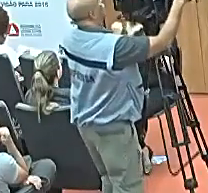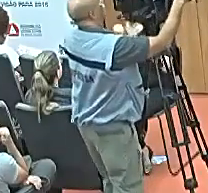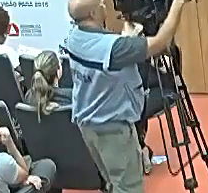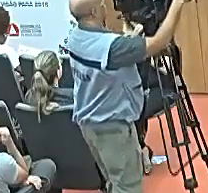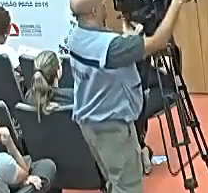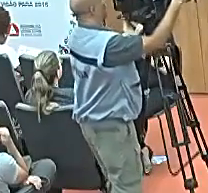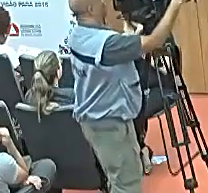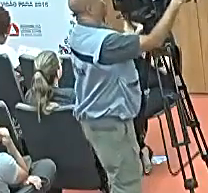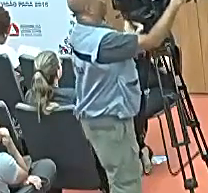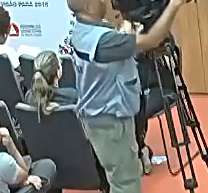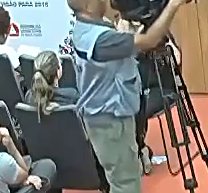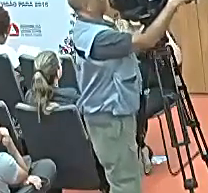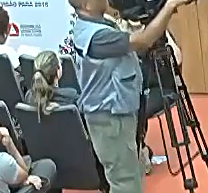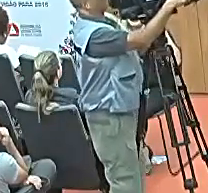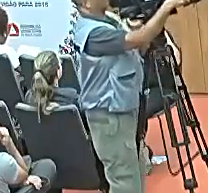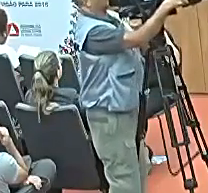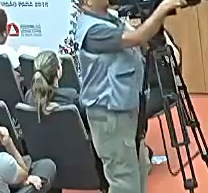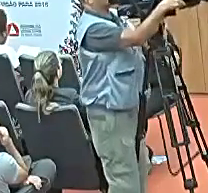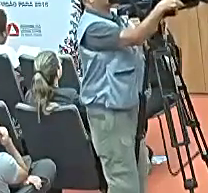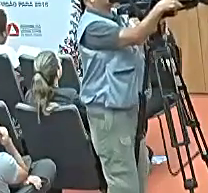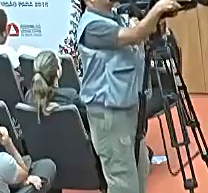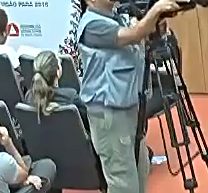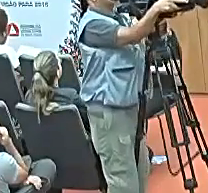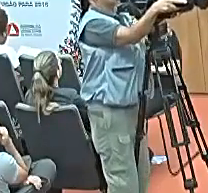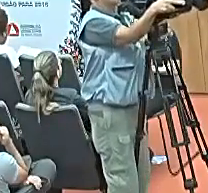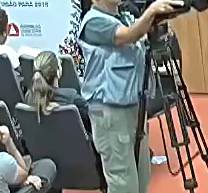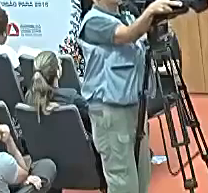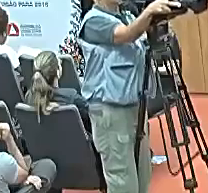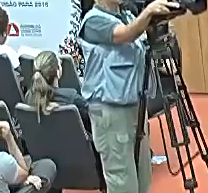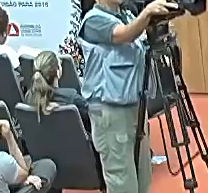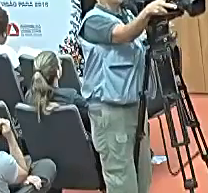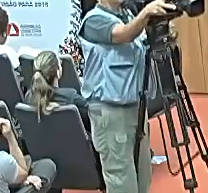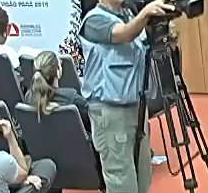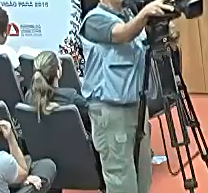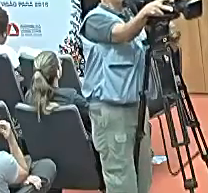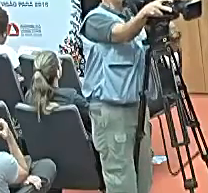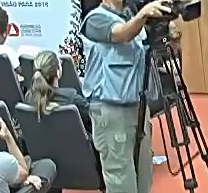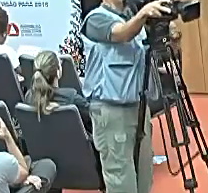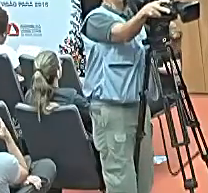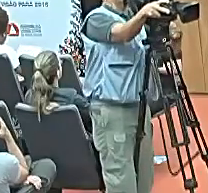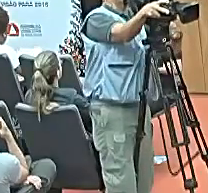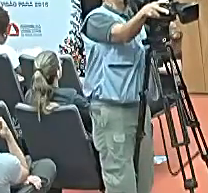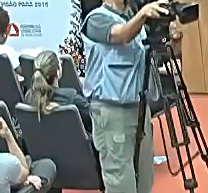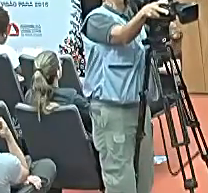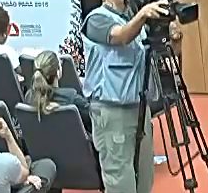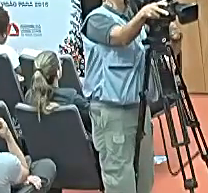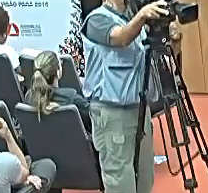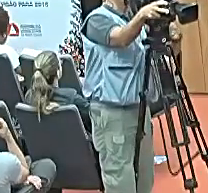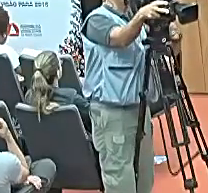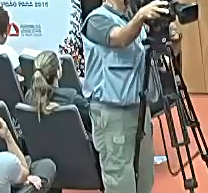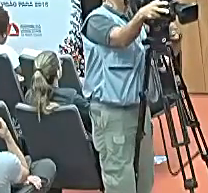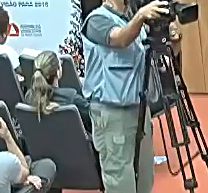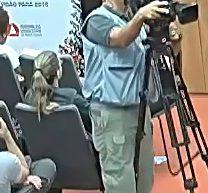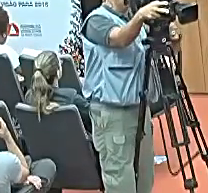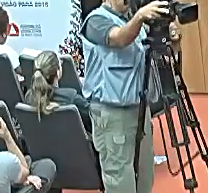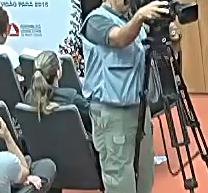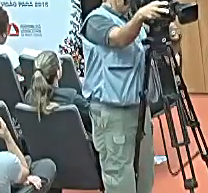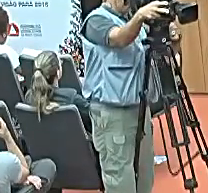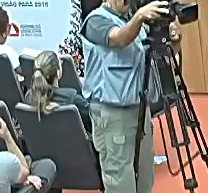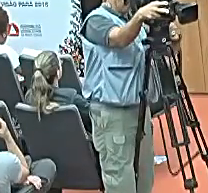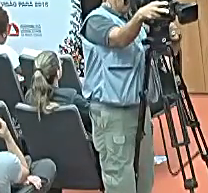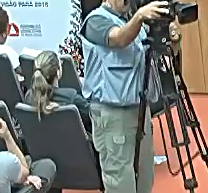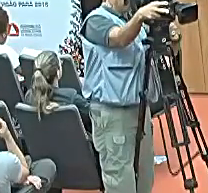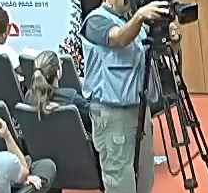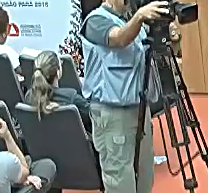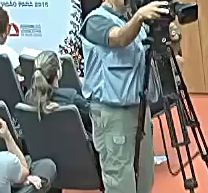da cidade e serei pretendo fazer a diferença porque estou chegando